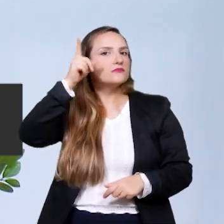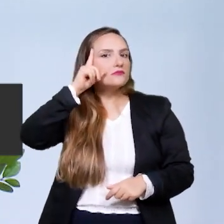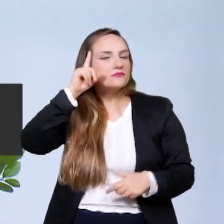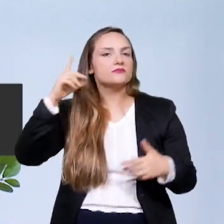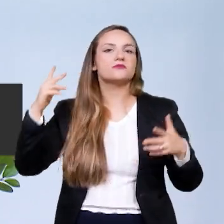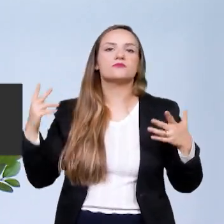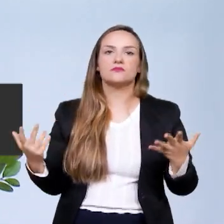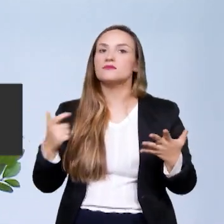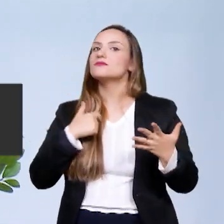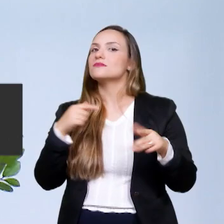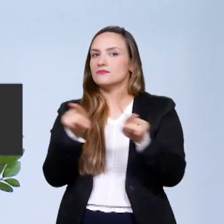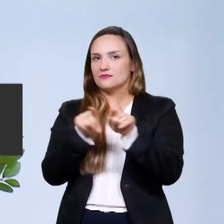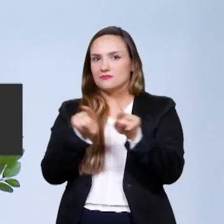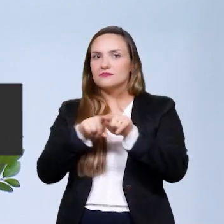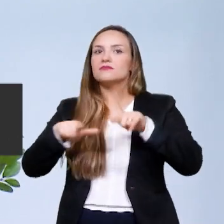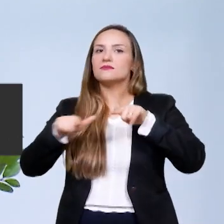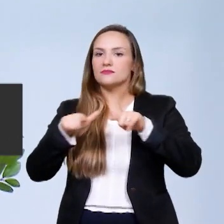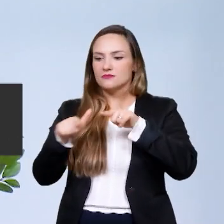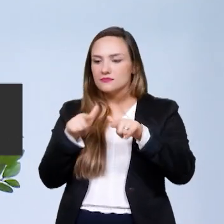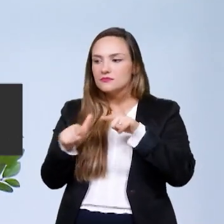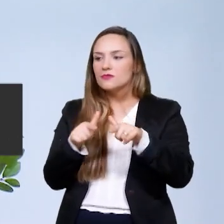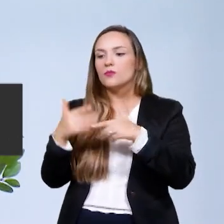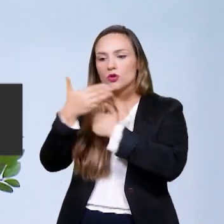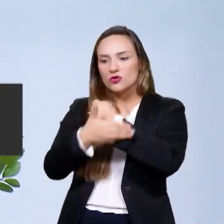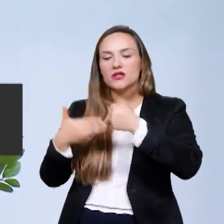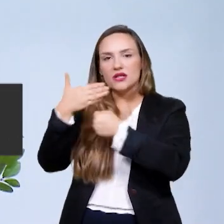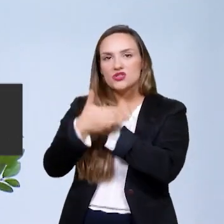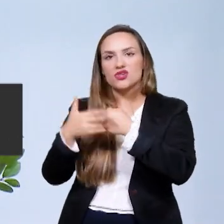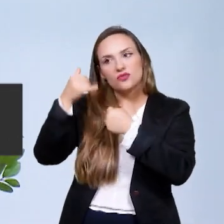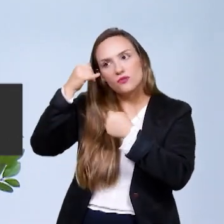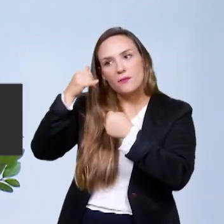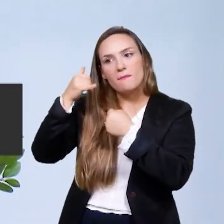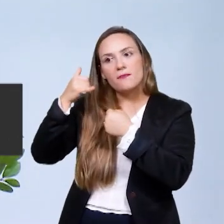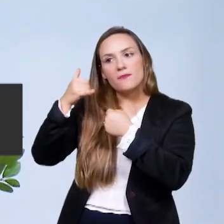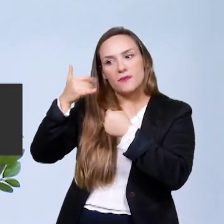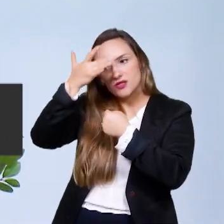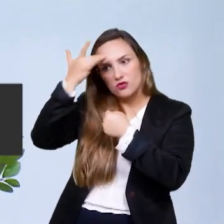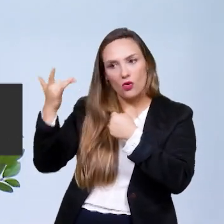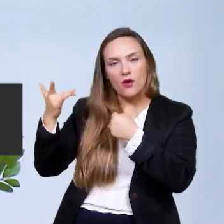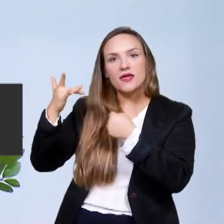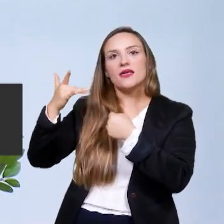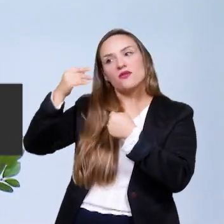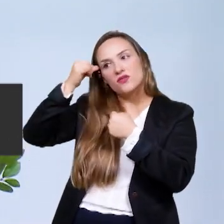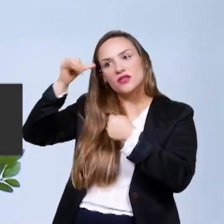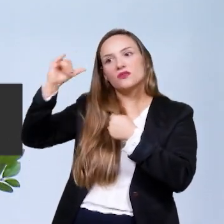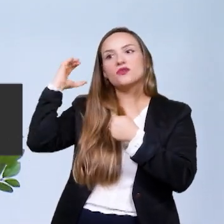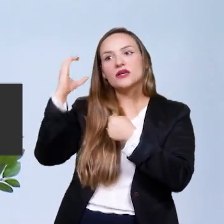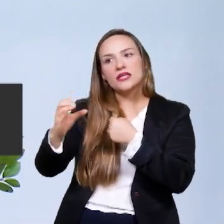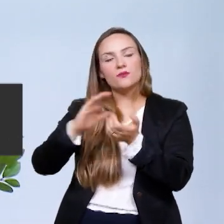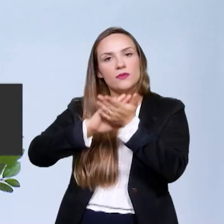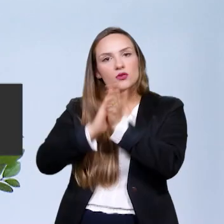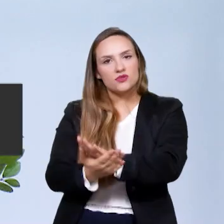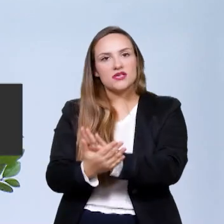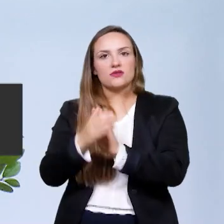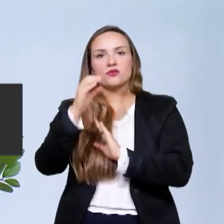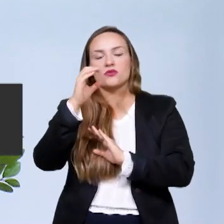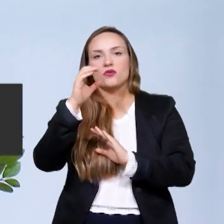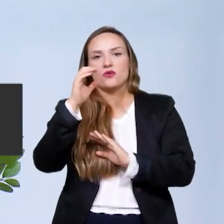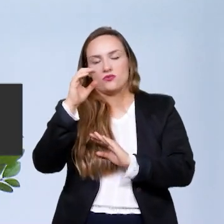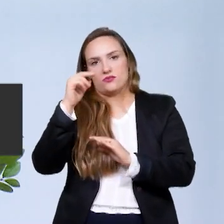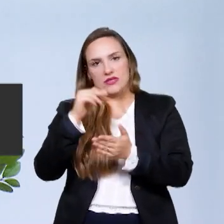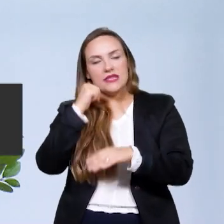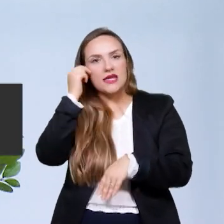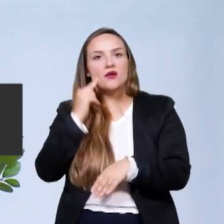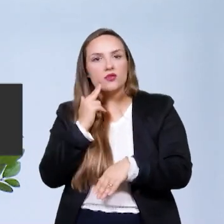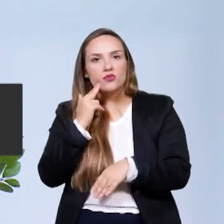também em crimes de racismo, né? Não na área criminal, mas sim na área civil. E o que acontece? Há uma dificuldade do